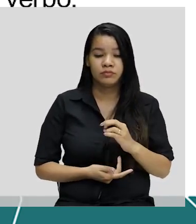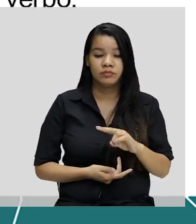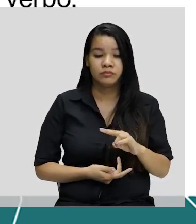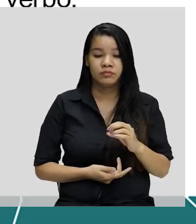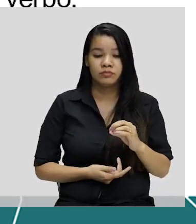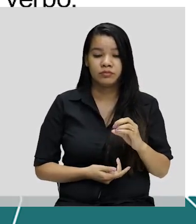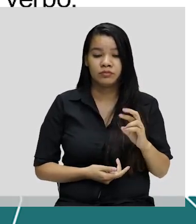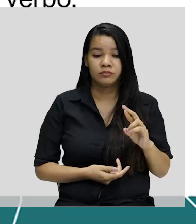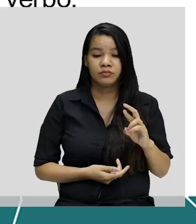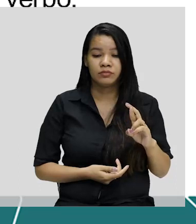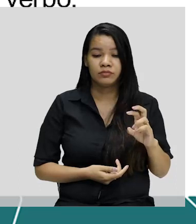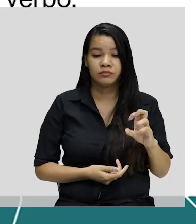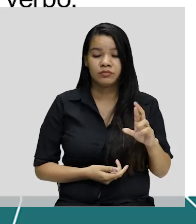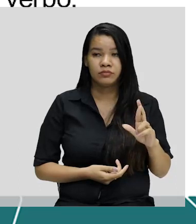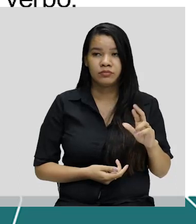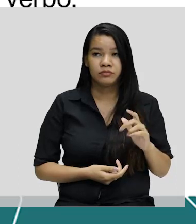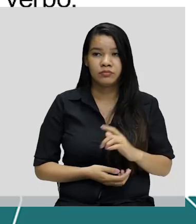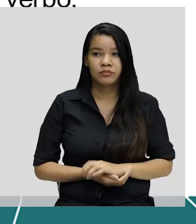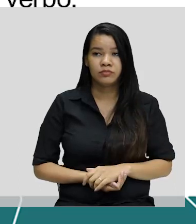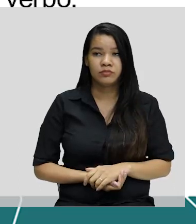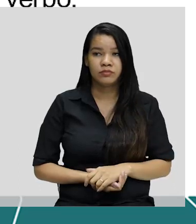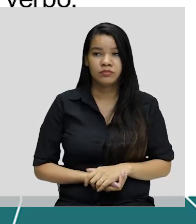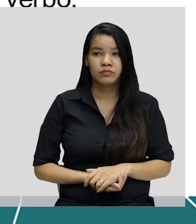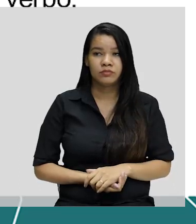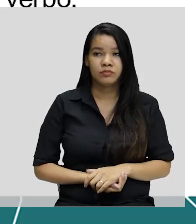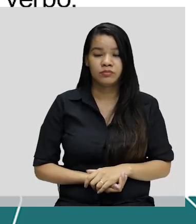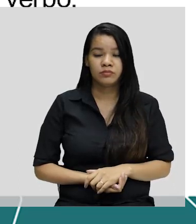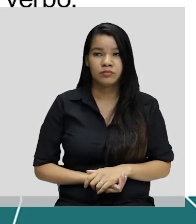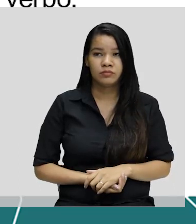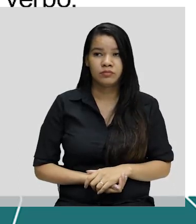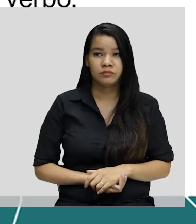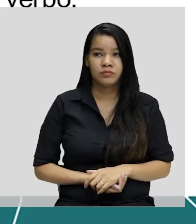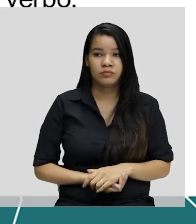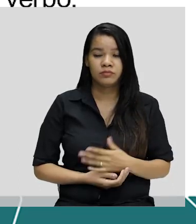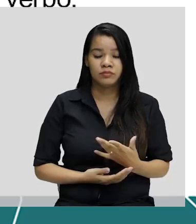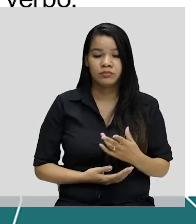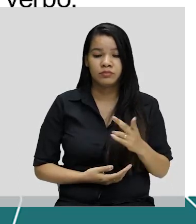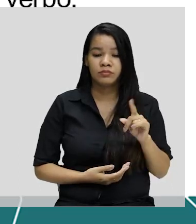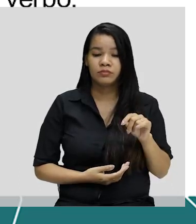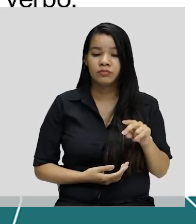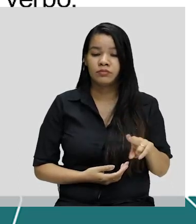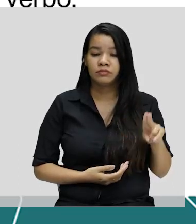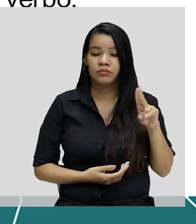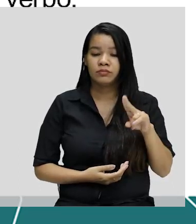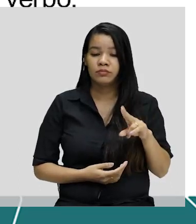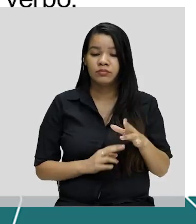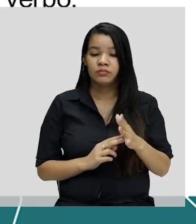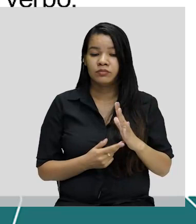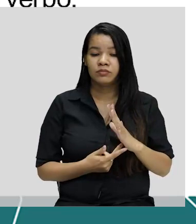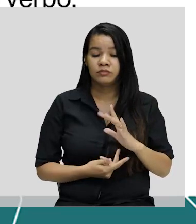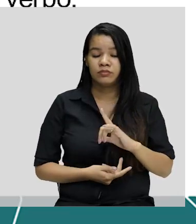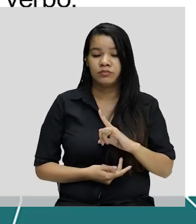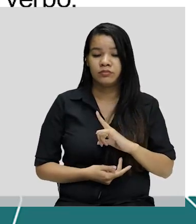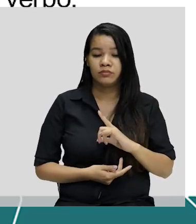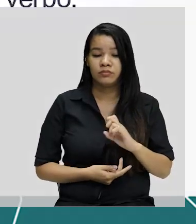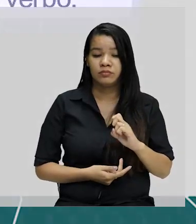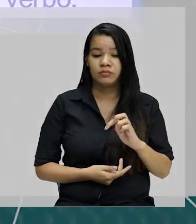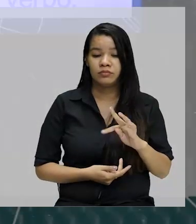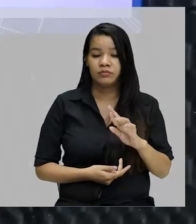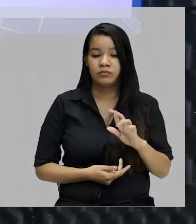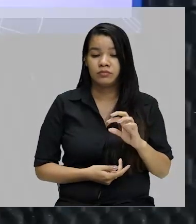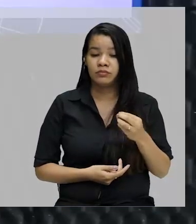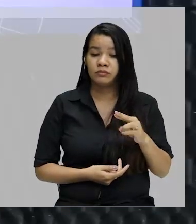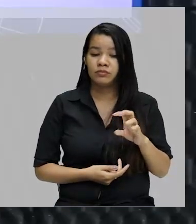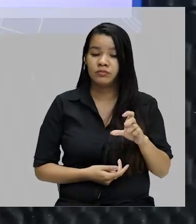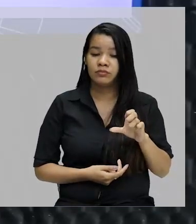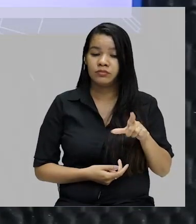também no sentido de ter. Quando ele é usado no sentido de ter, de existir, ele é